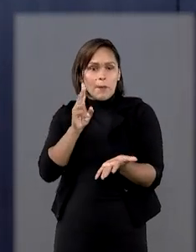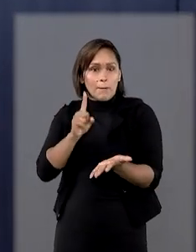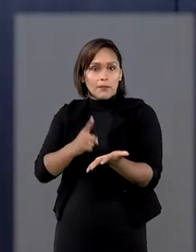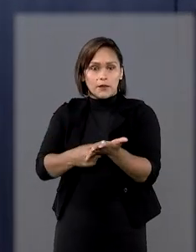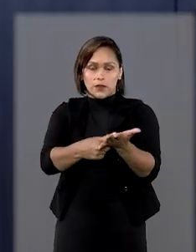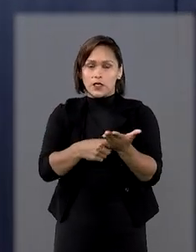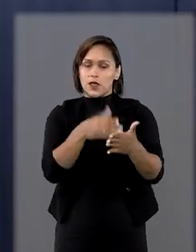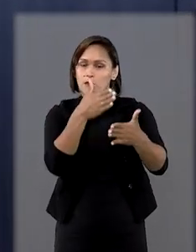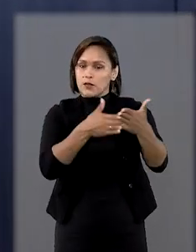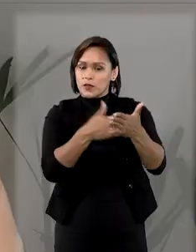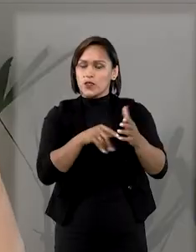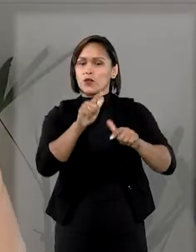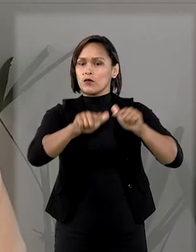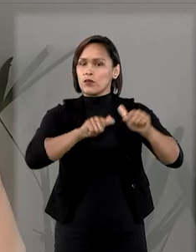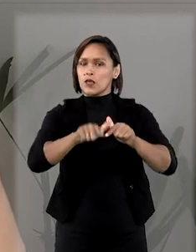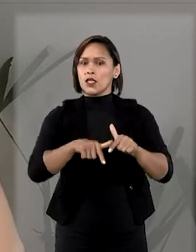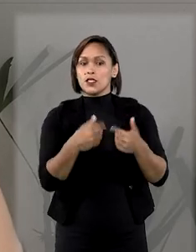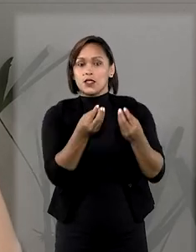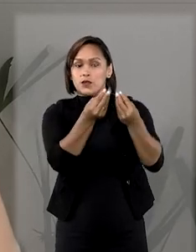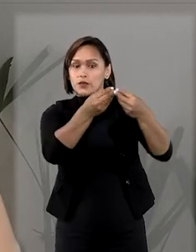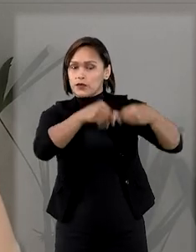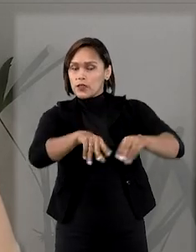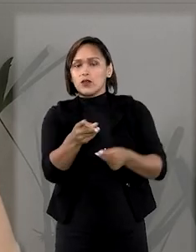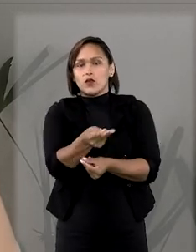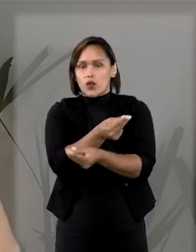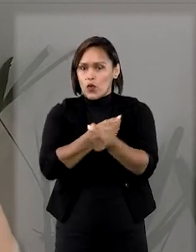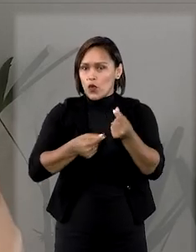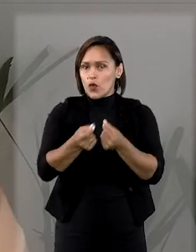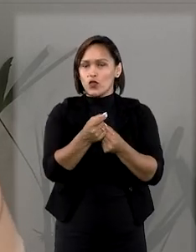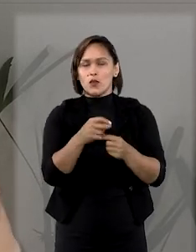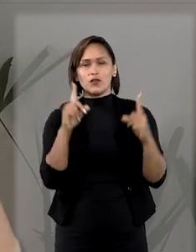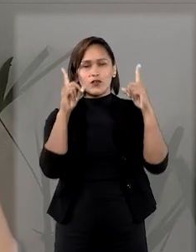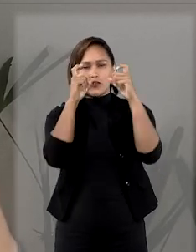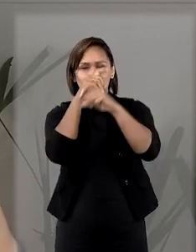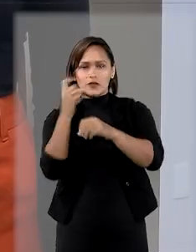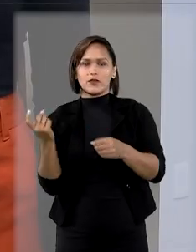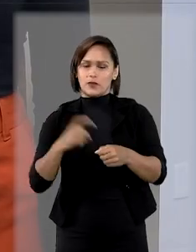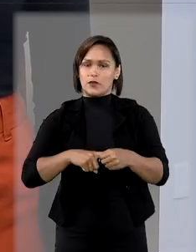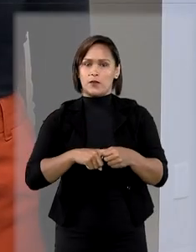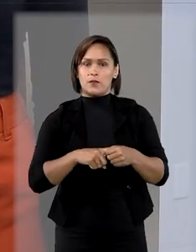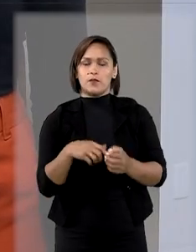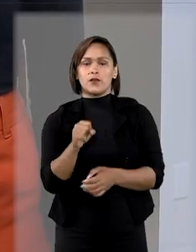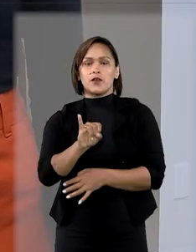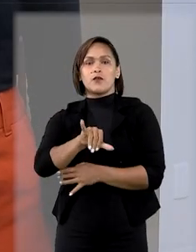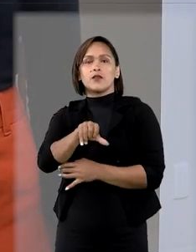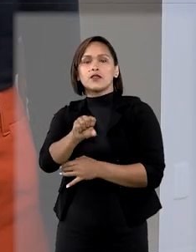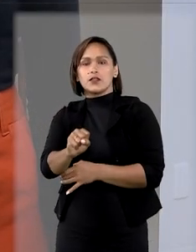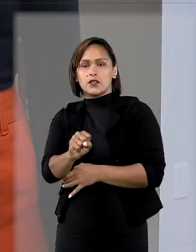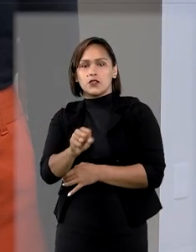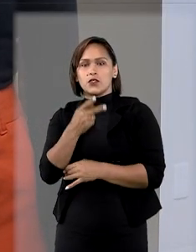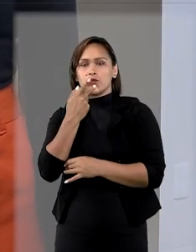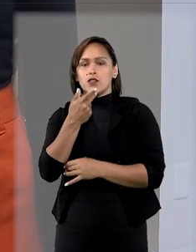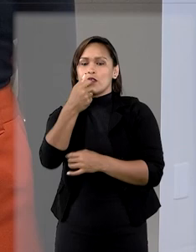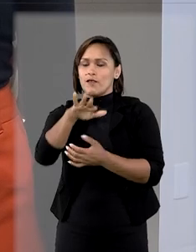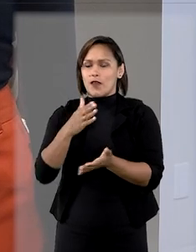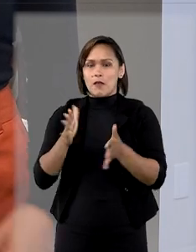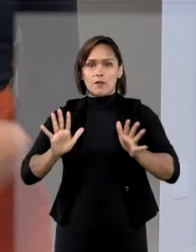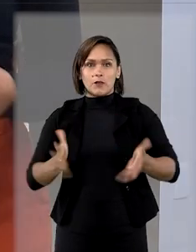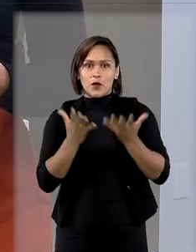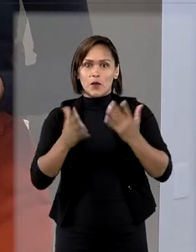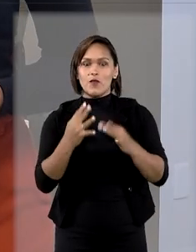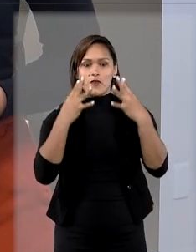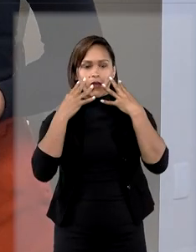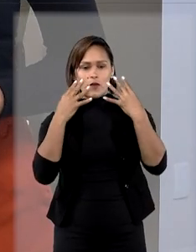decisão que impediu os trabalhos poderia trazer danos econômicos irreversíveis. O Superior Tribunal de Justiça vai